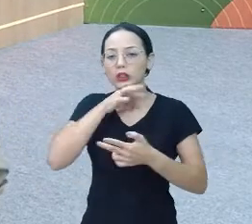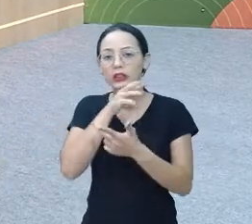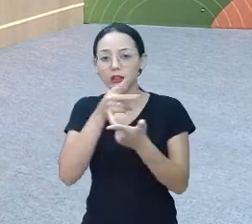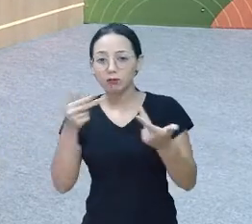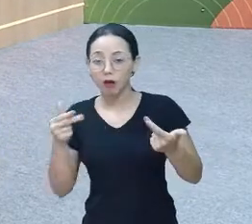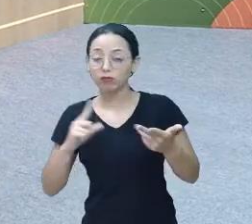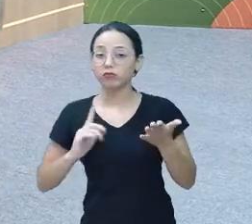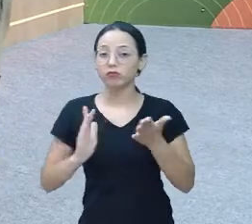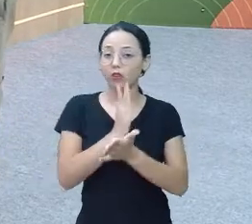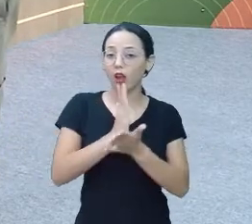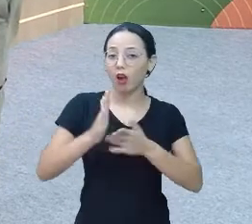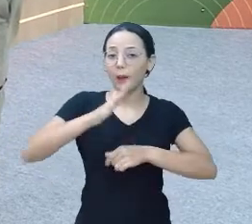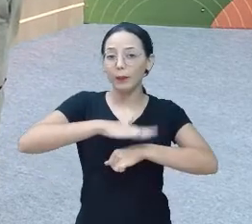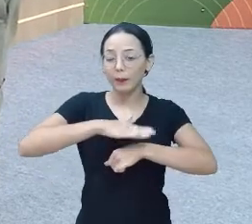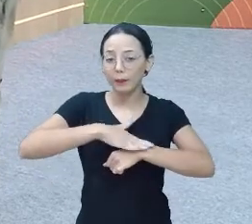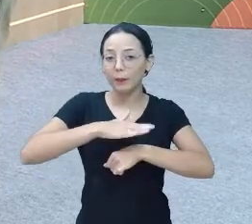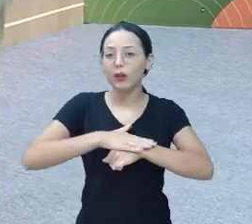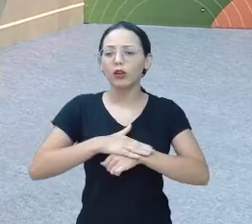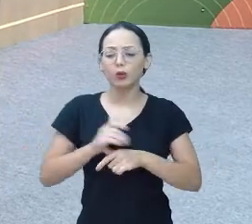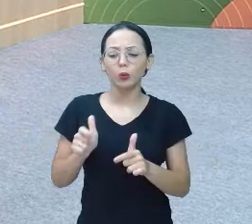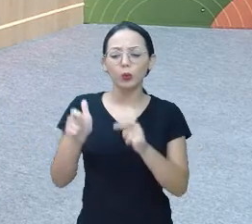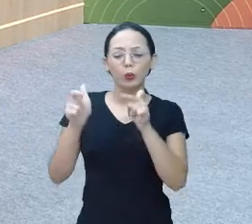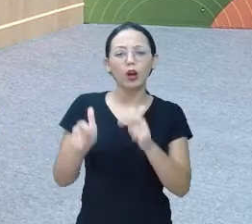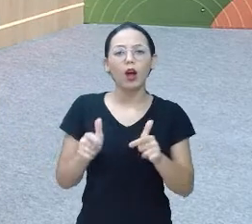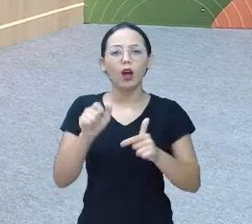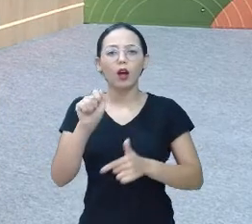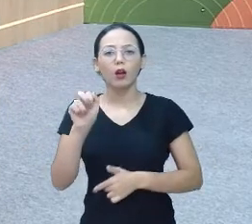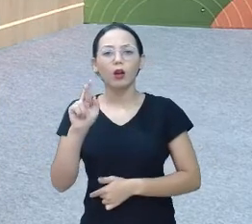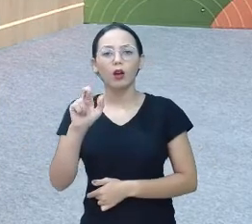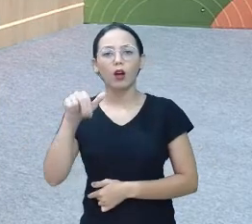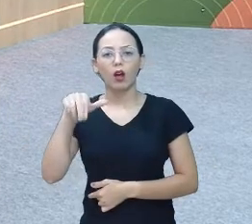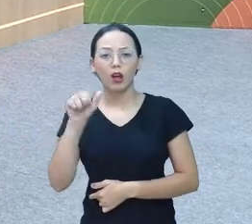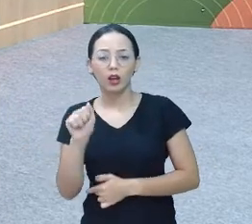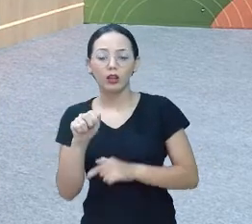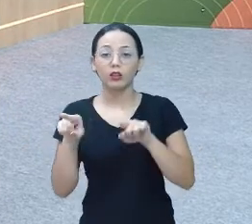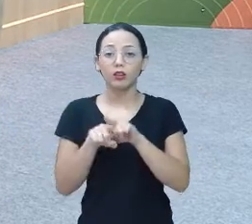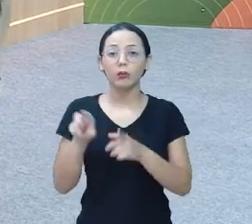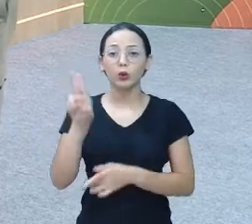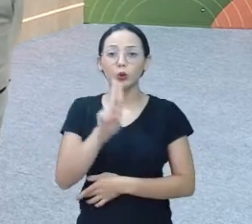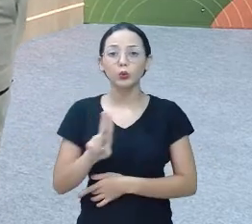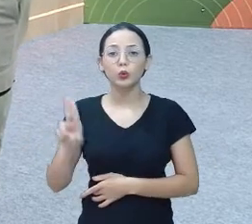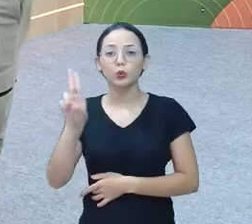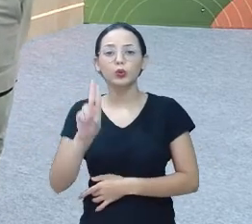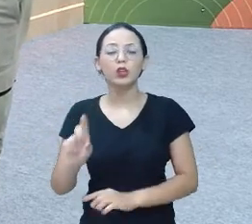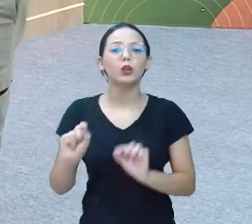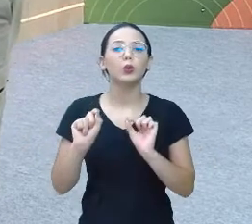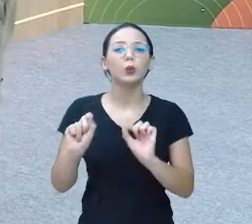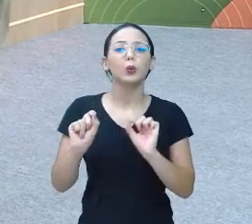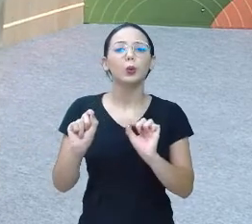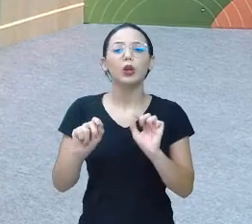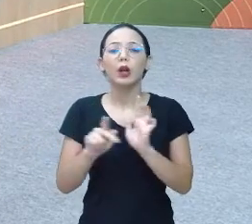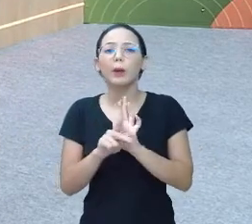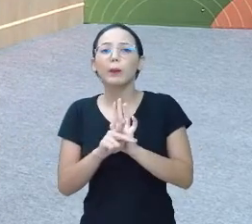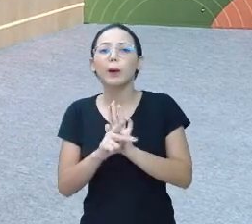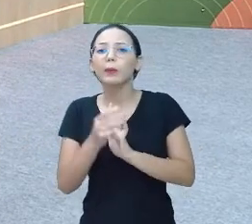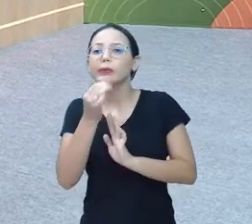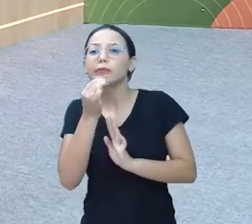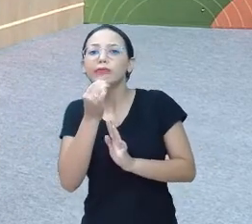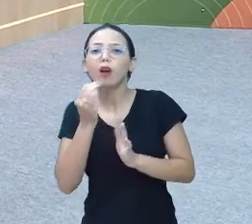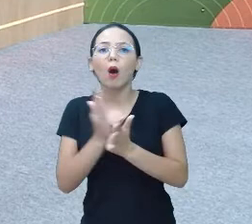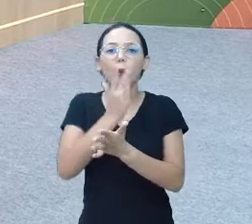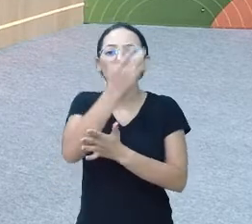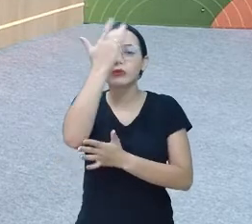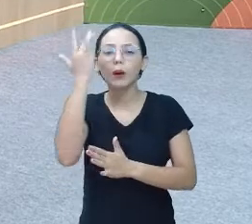alguns momentos, essas arenas, elas eram utilizadas também para o martírio de determinadas